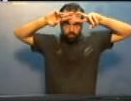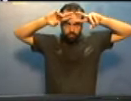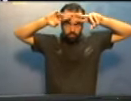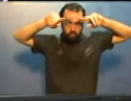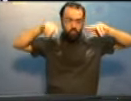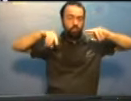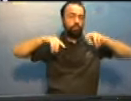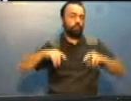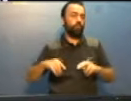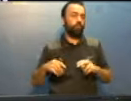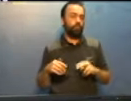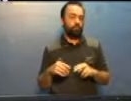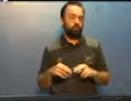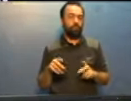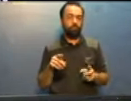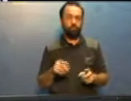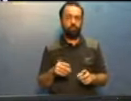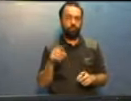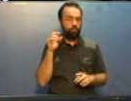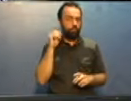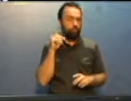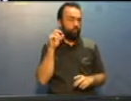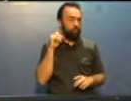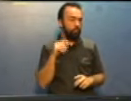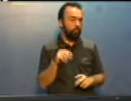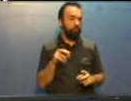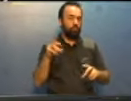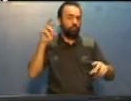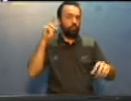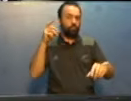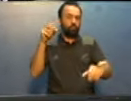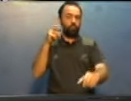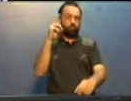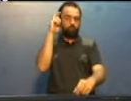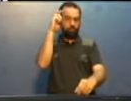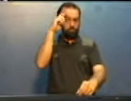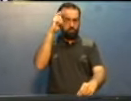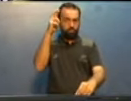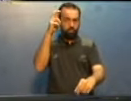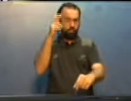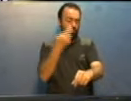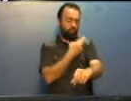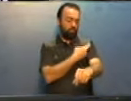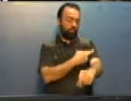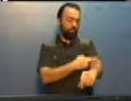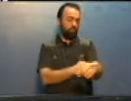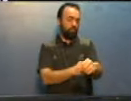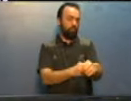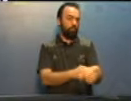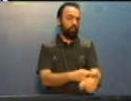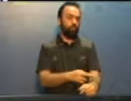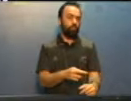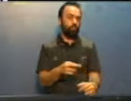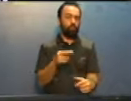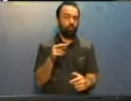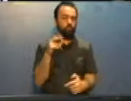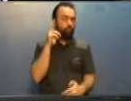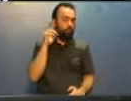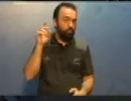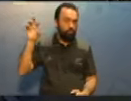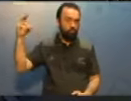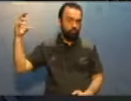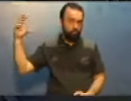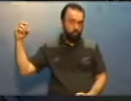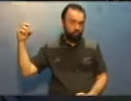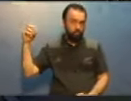como acontece com os olhos, com o ouvido é igualzinho. Ele chega até os músculos e o sistema muscular vai aplicar esse movimento. Então, alguém chamou,